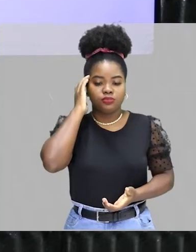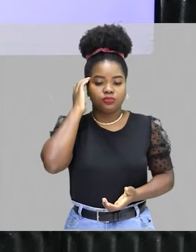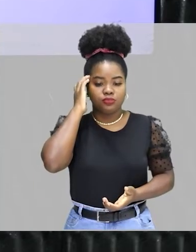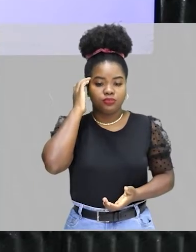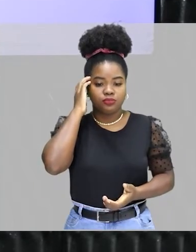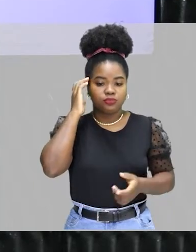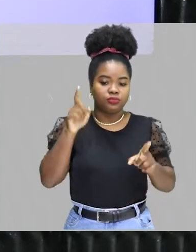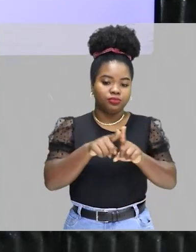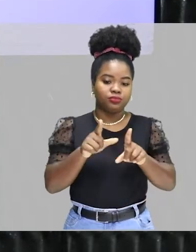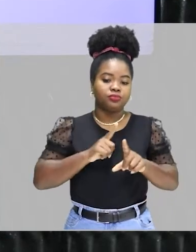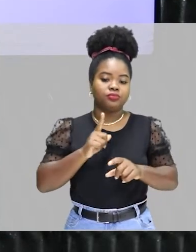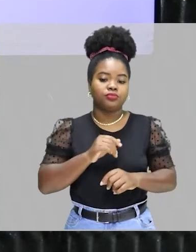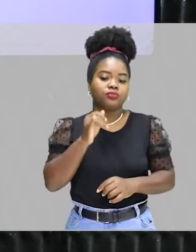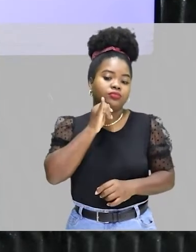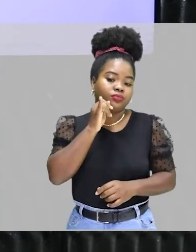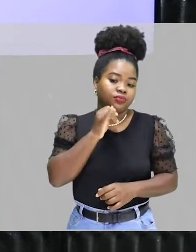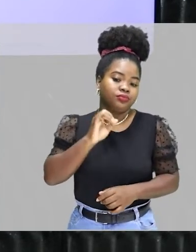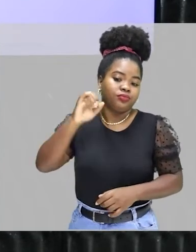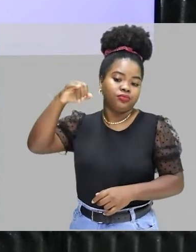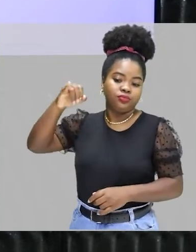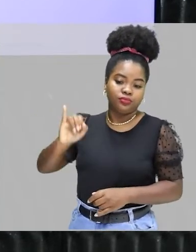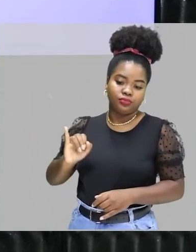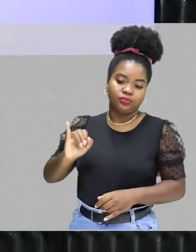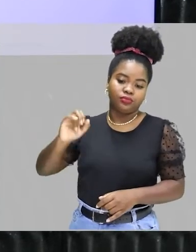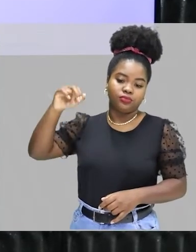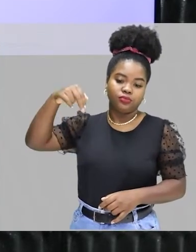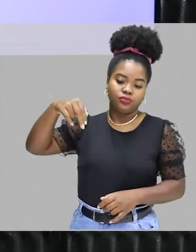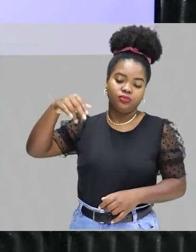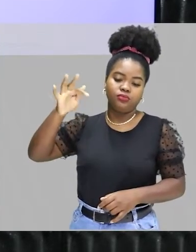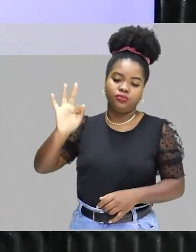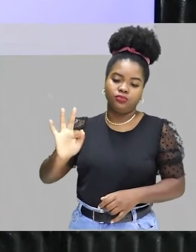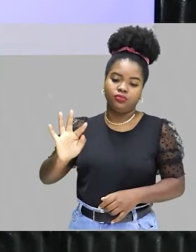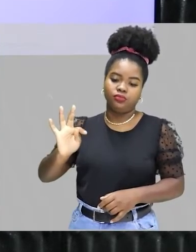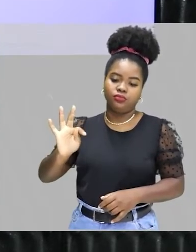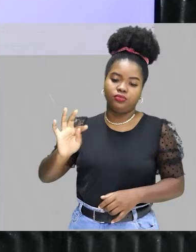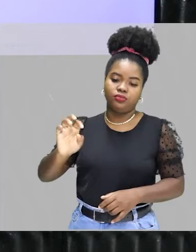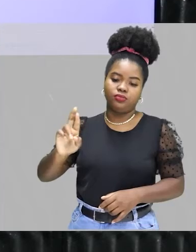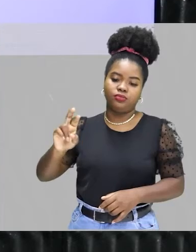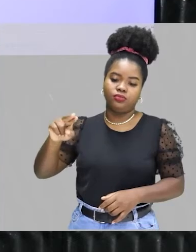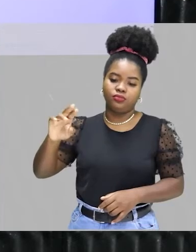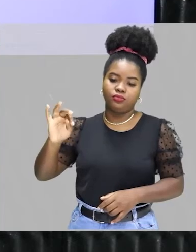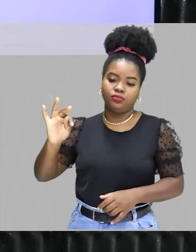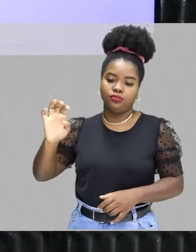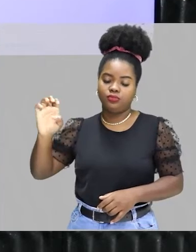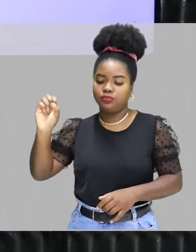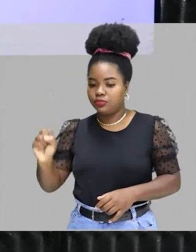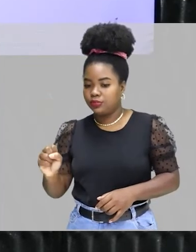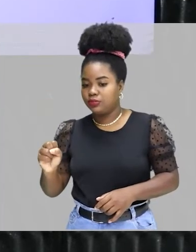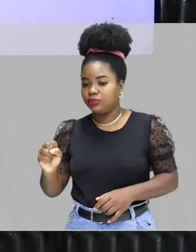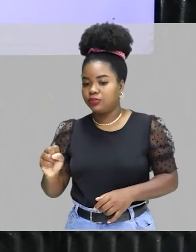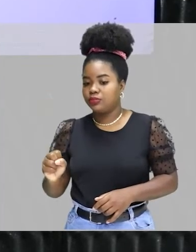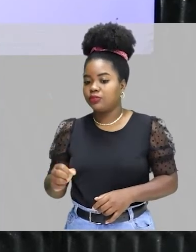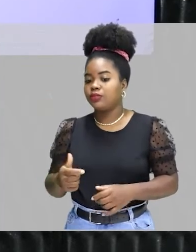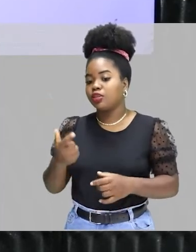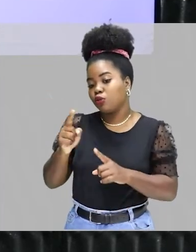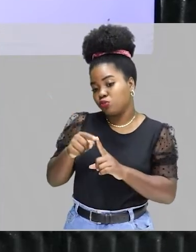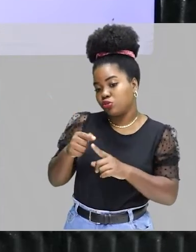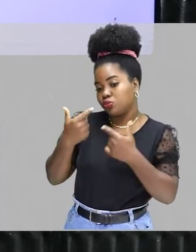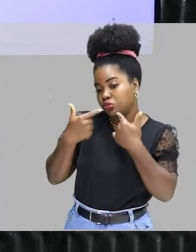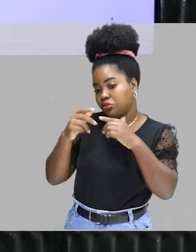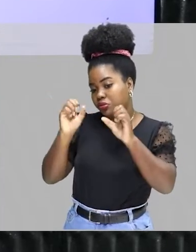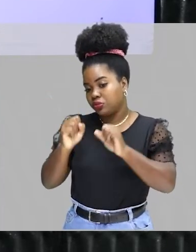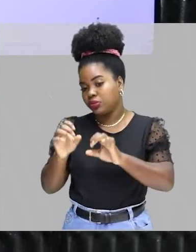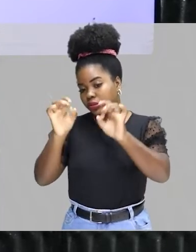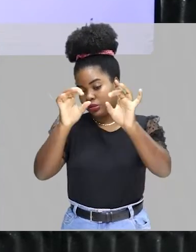citar como, por exemplo, a palavra internetês, que significa uma linguagem específica da internet. É um neologismo, é uma palavra nova,